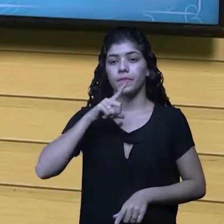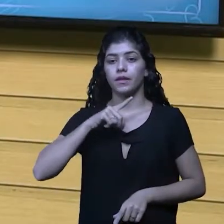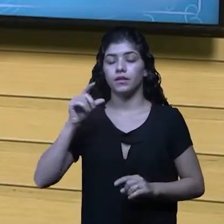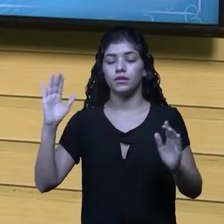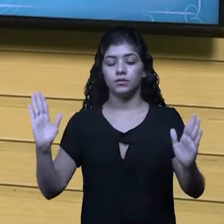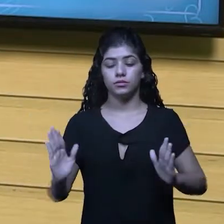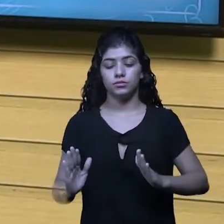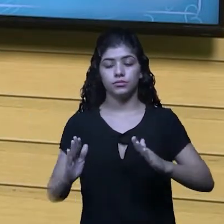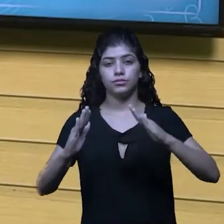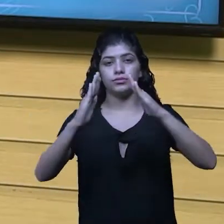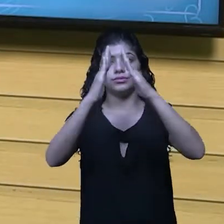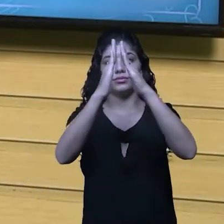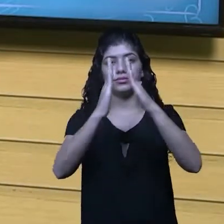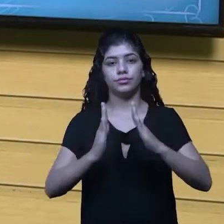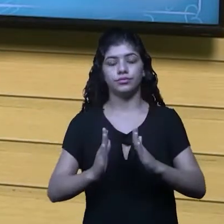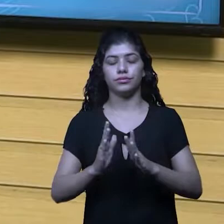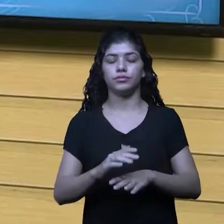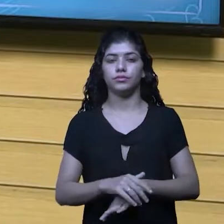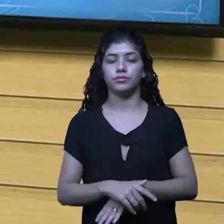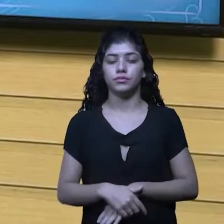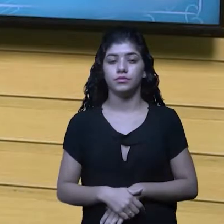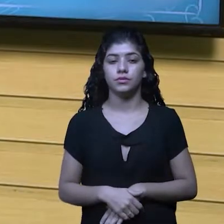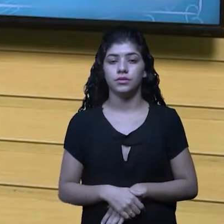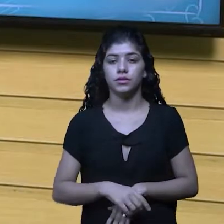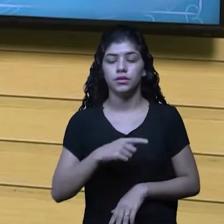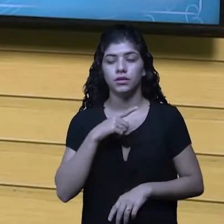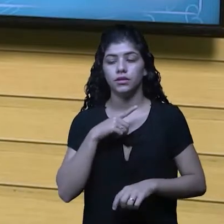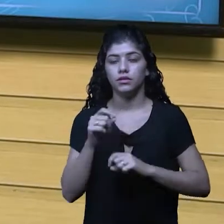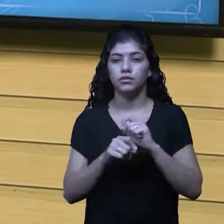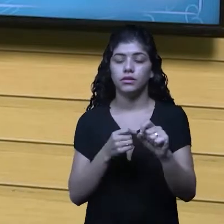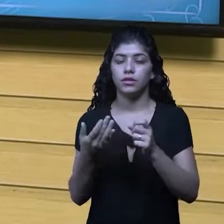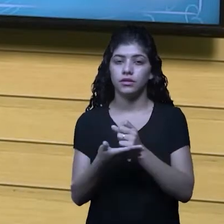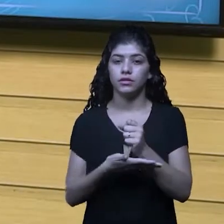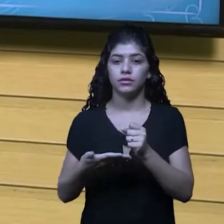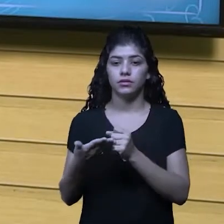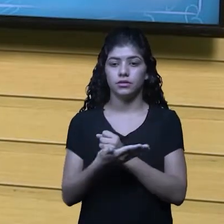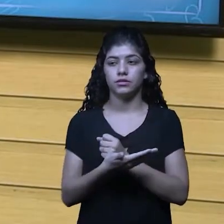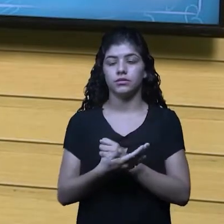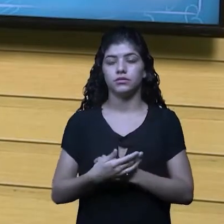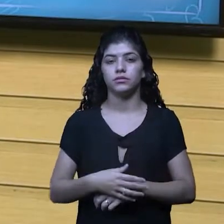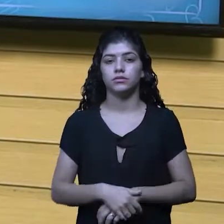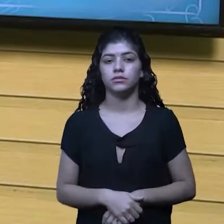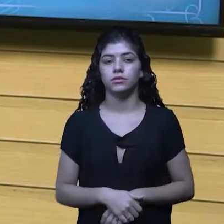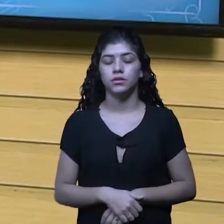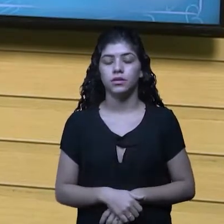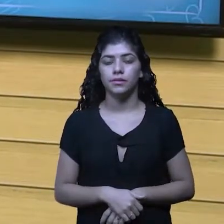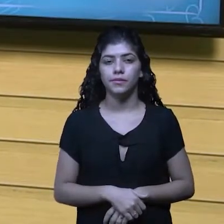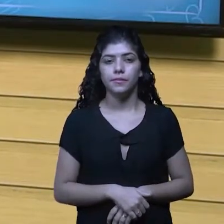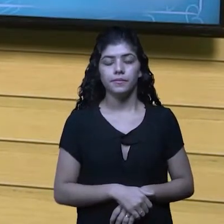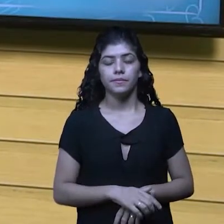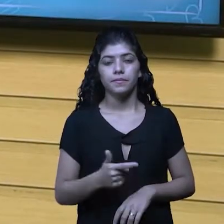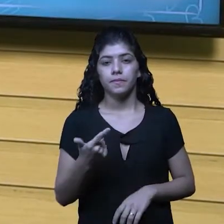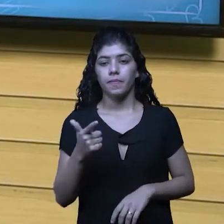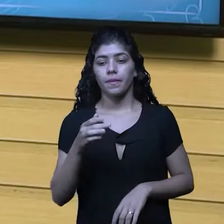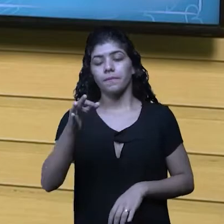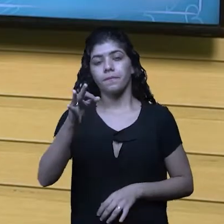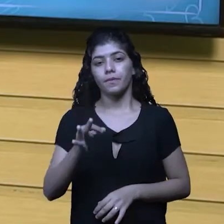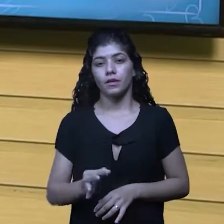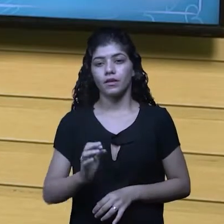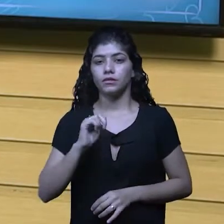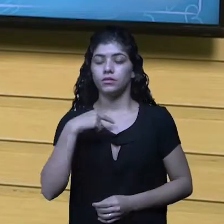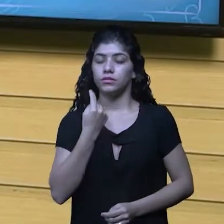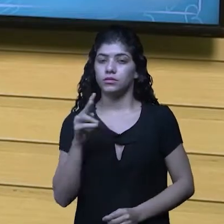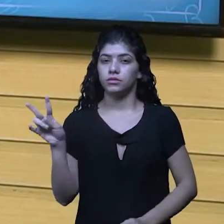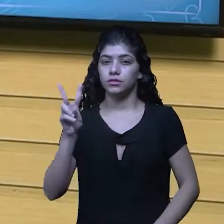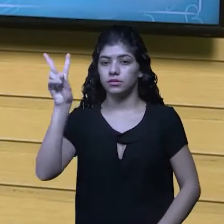curva gaussiana, que vão, sim, dar suporte, dar respaldo para a incerteza